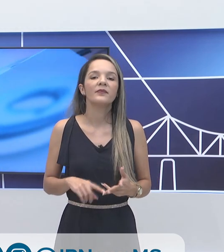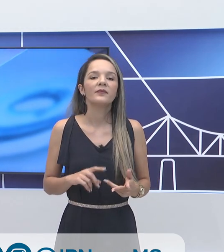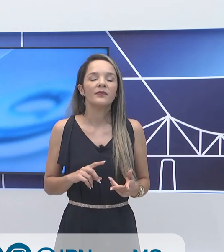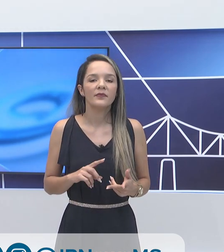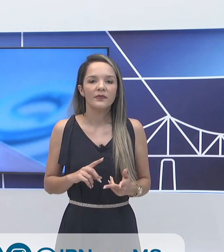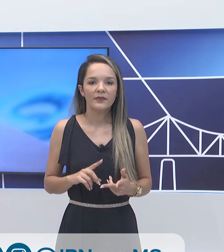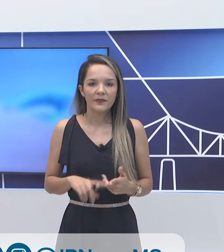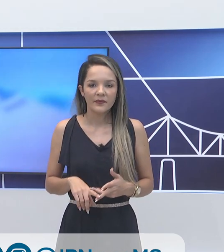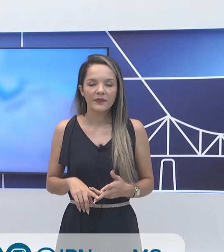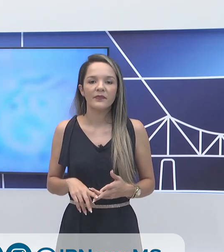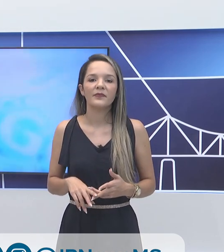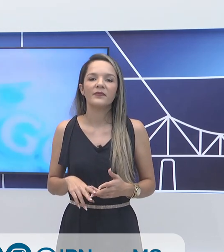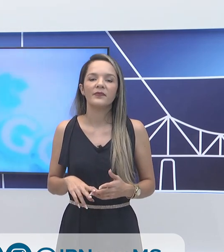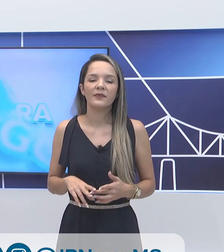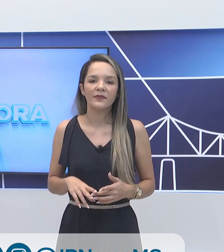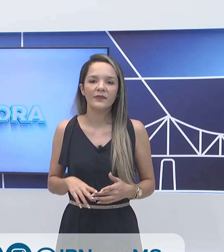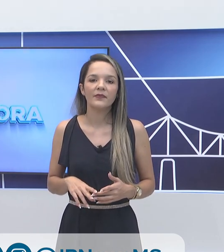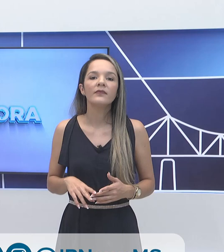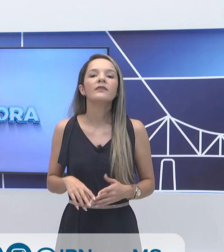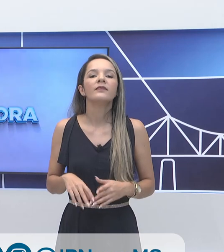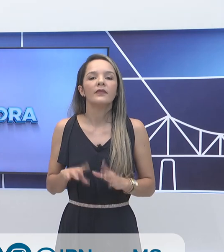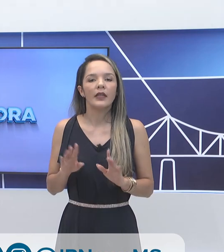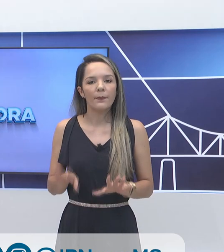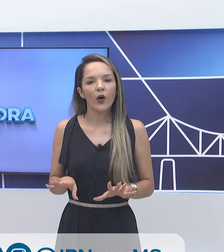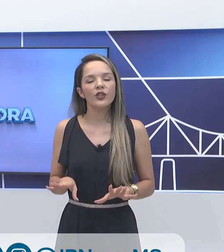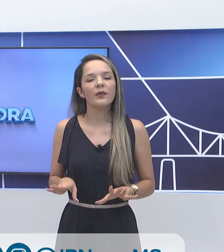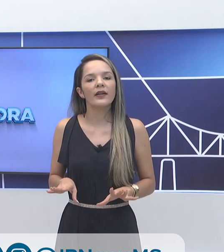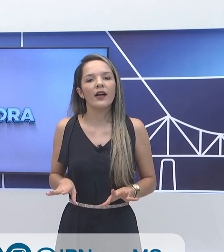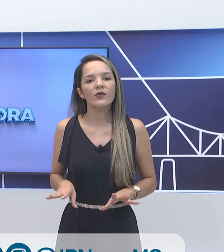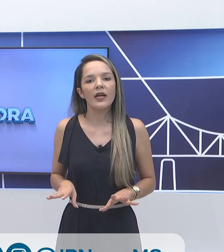e compartilhe à vontade.